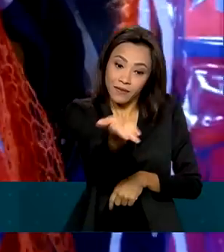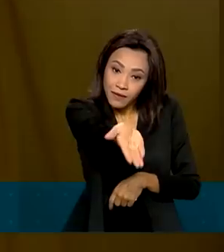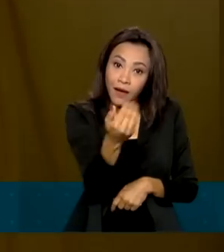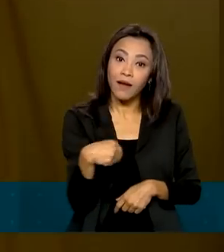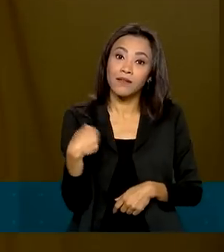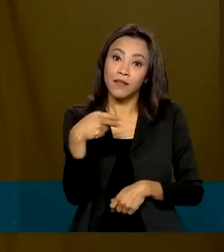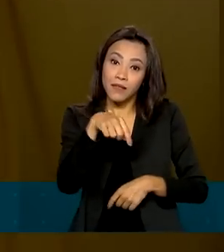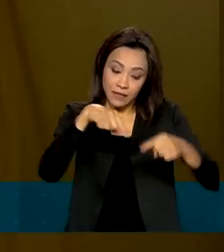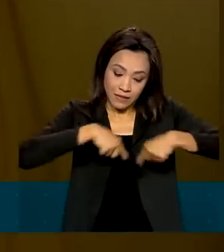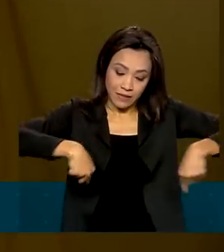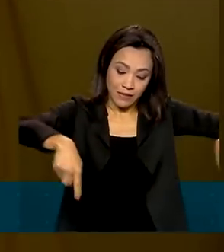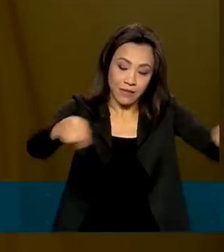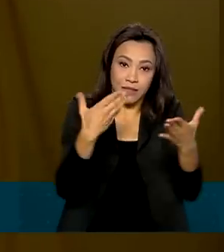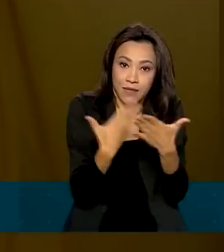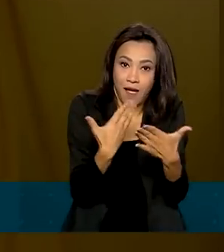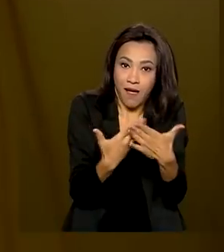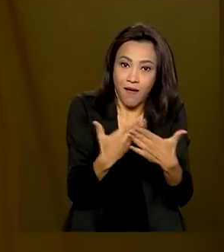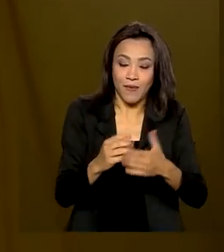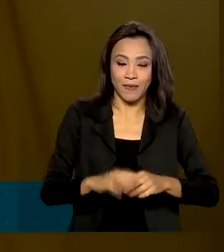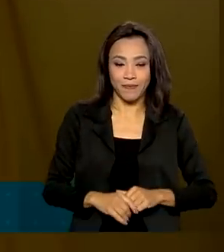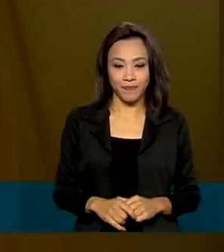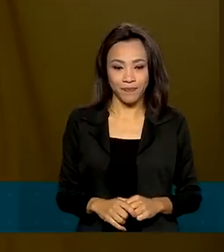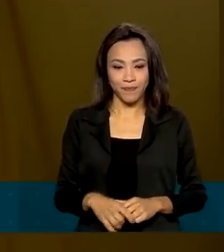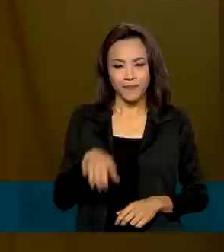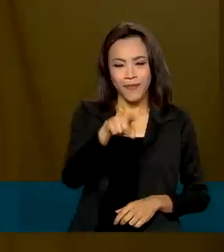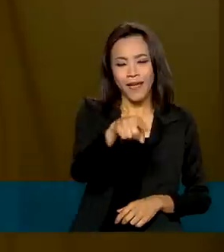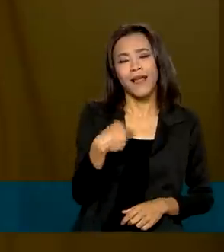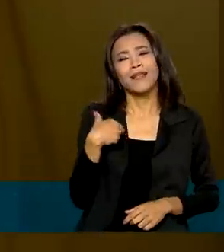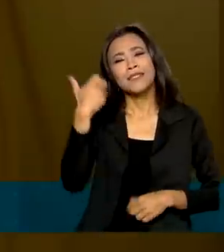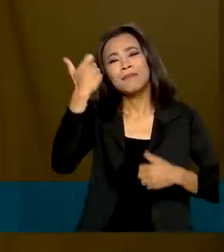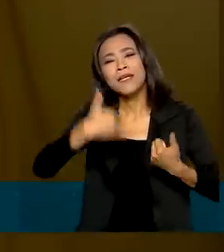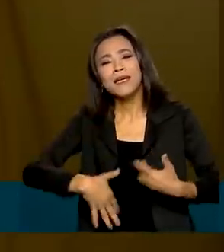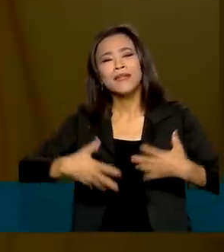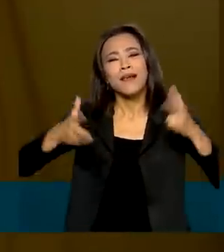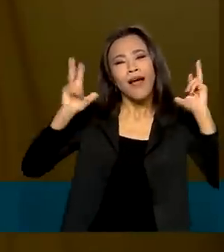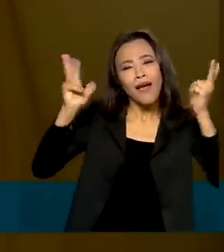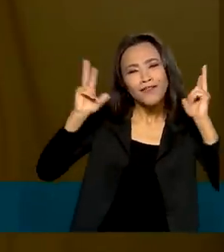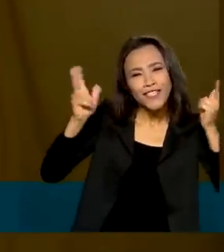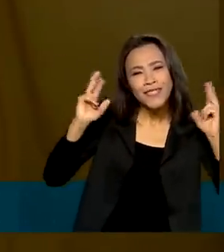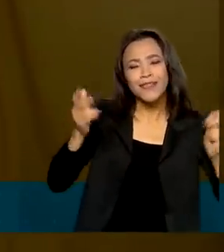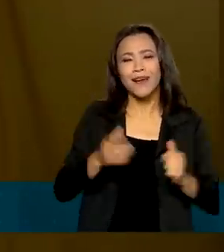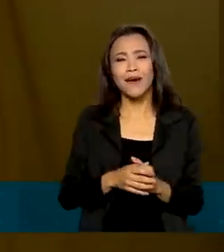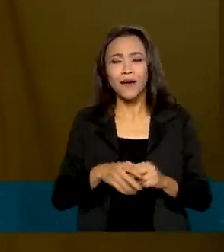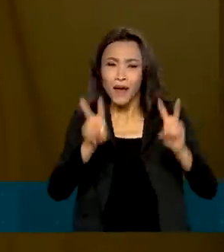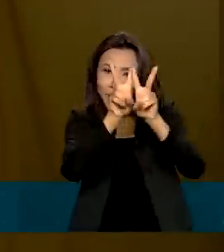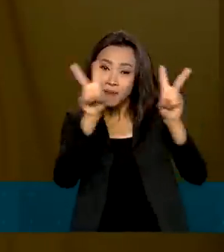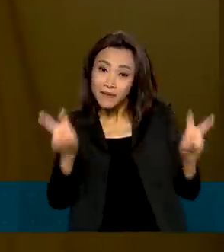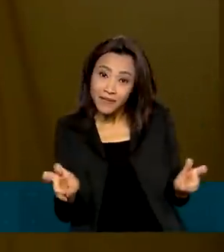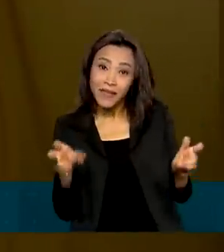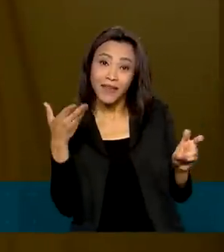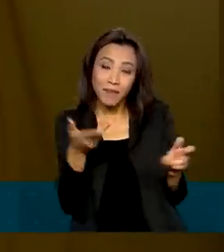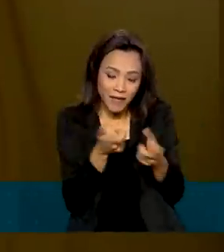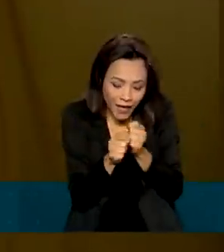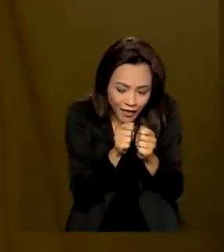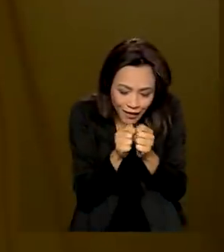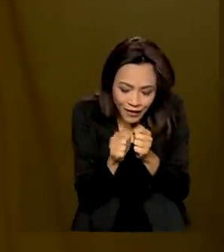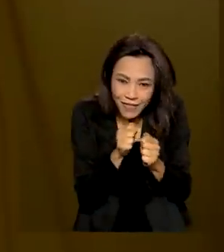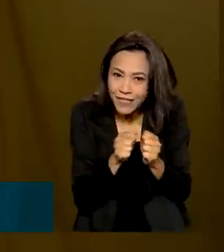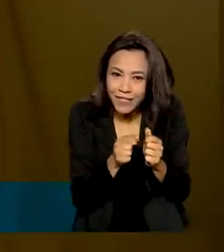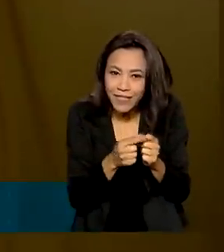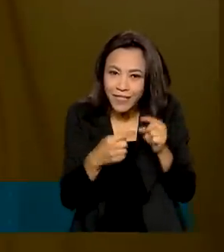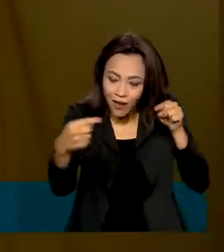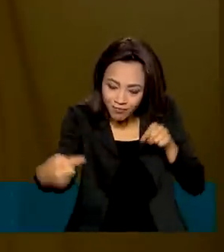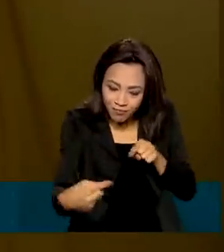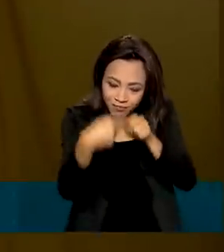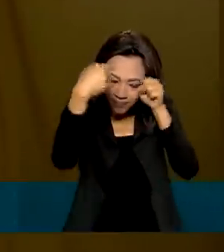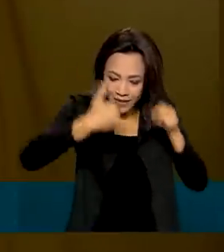salas de aula computadores através da arte da diversão desse tema tão caro para as crianças os games nessa aventura